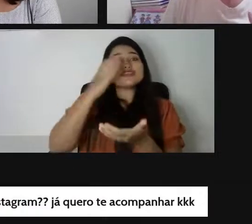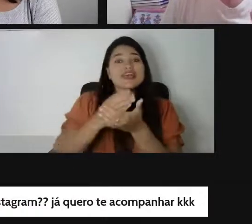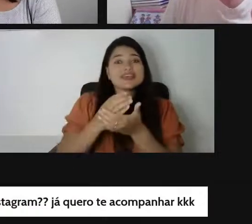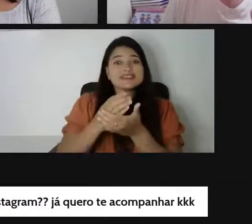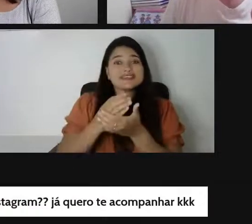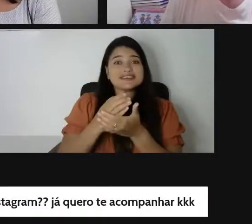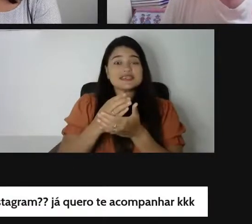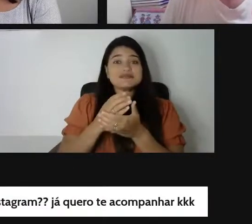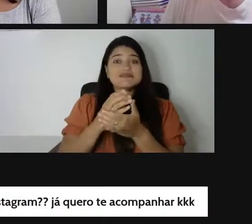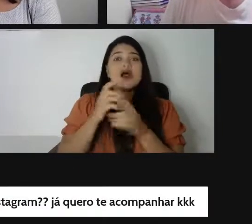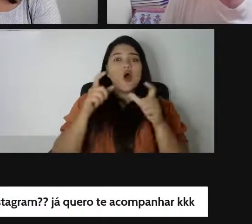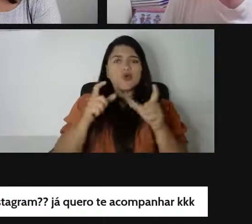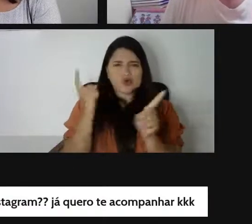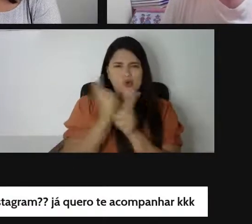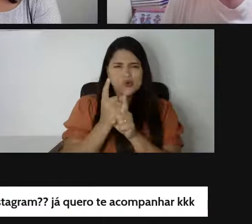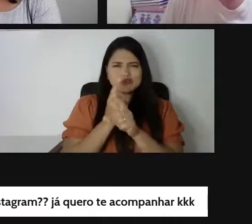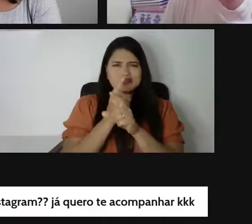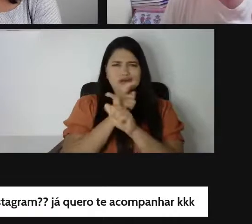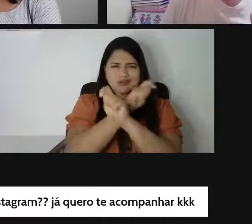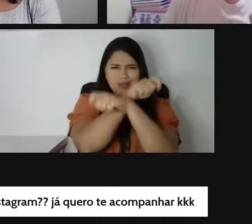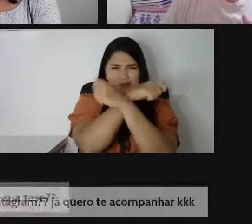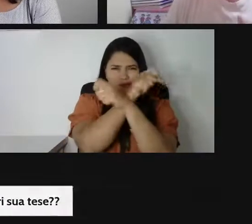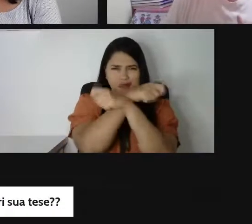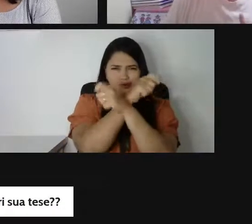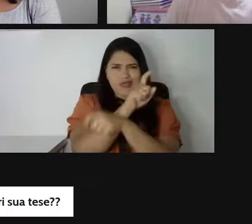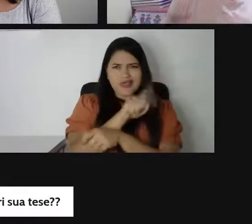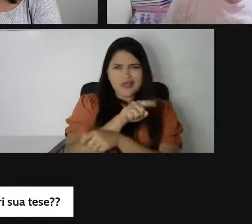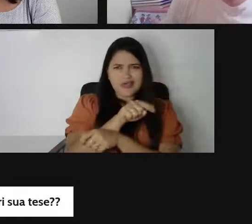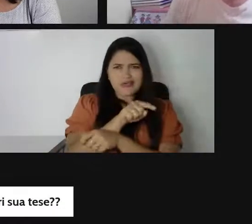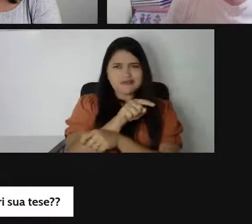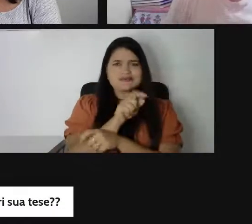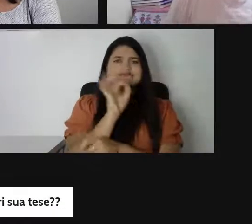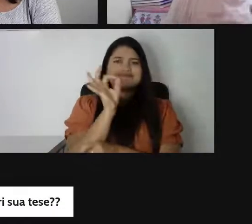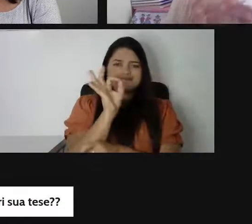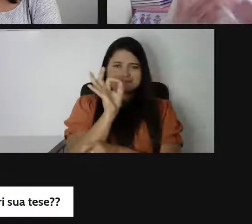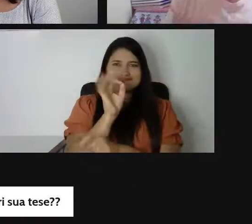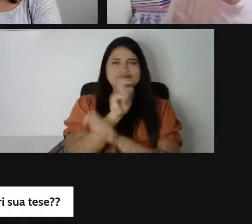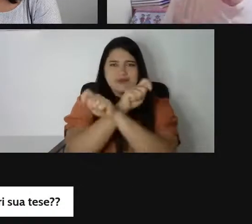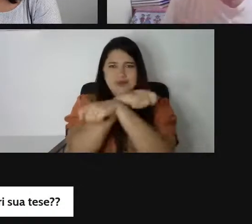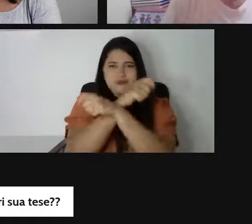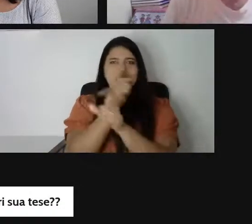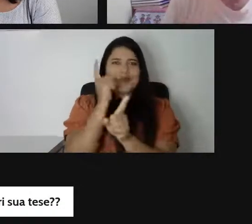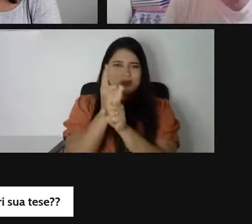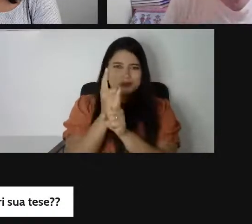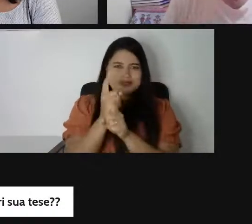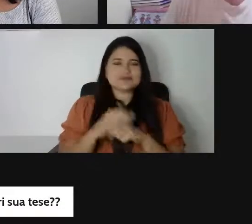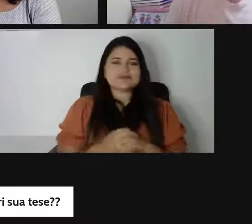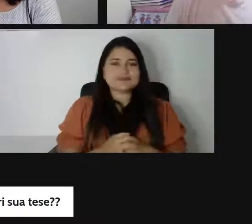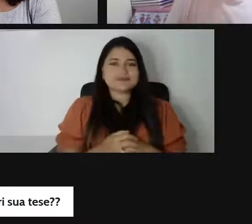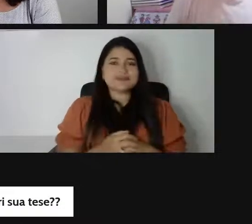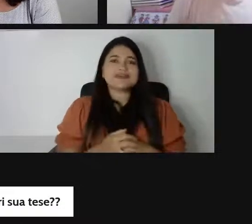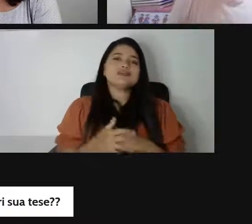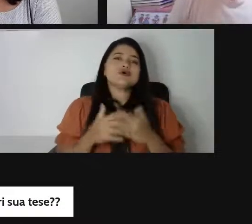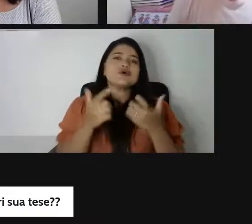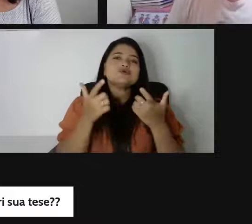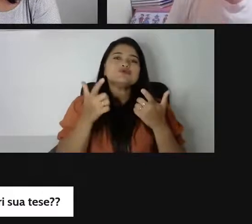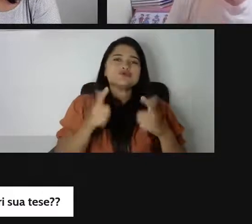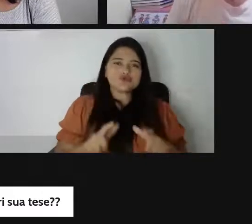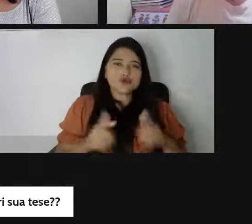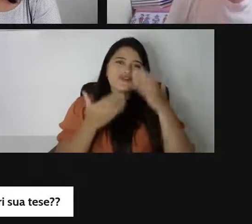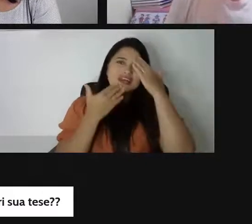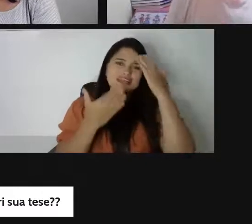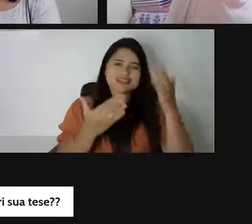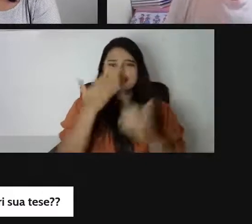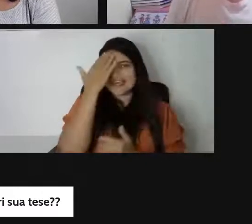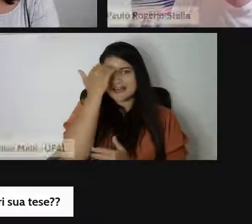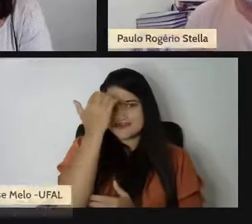né? Para que eles possam olhar. Bom, eu vou agradecer novamente a Vânia, foi muito